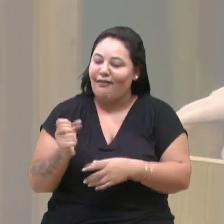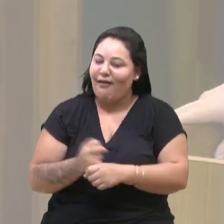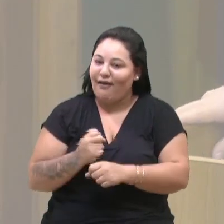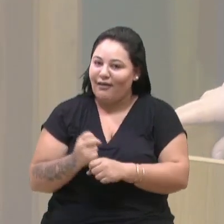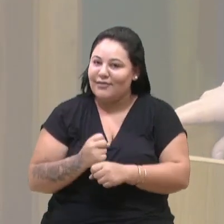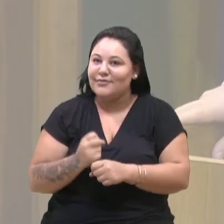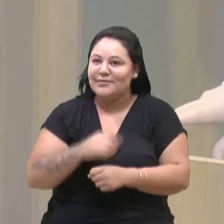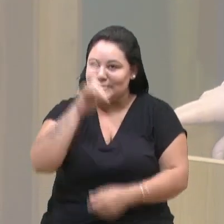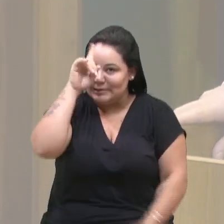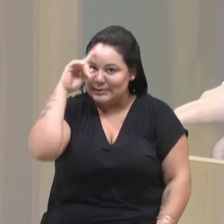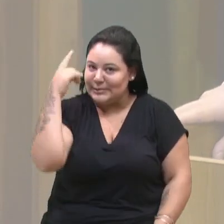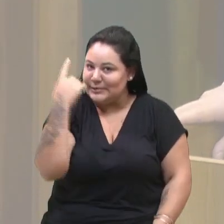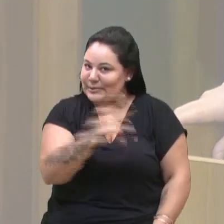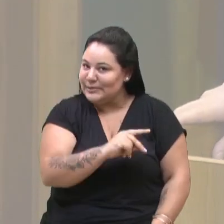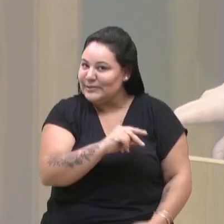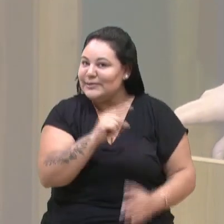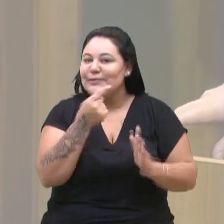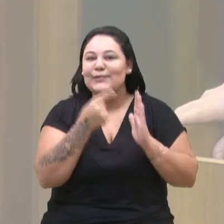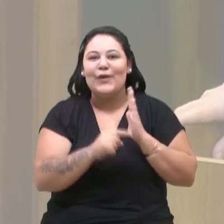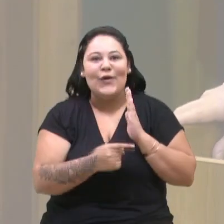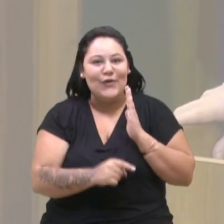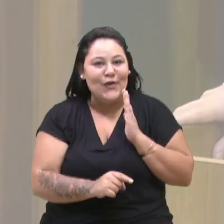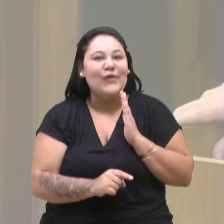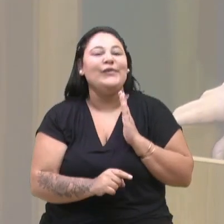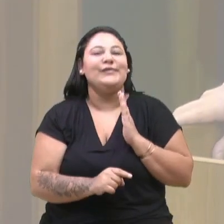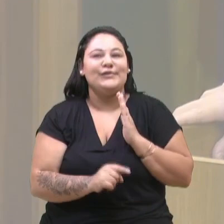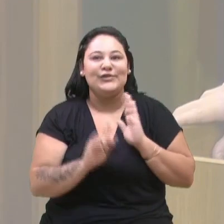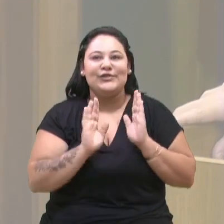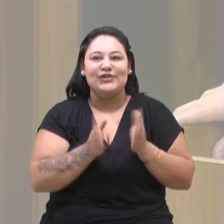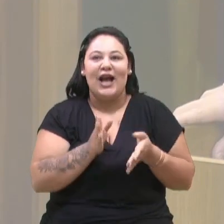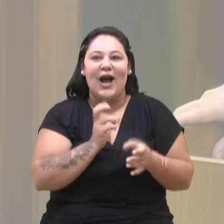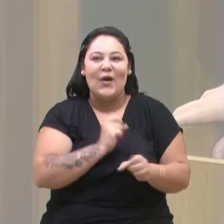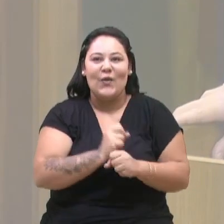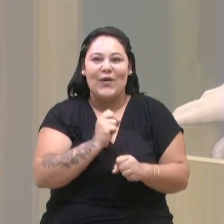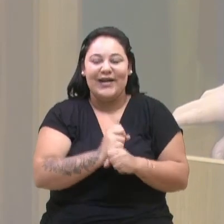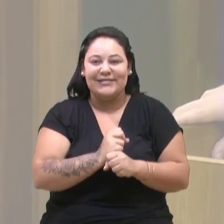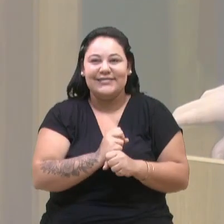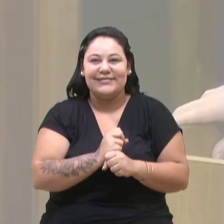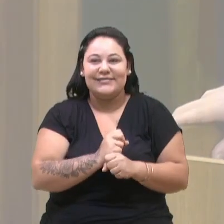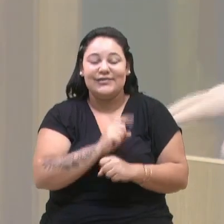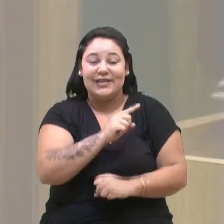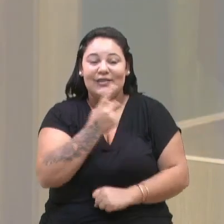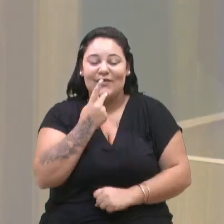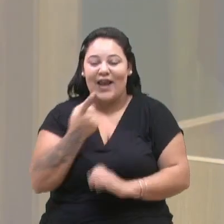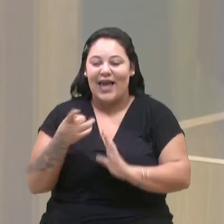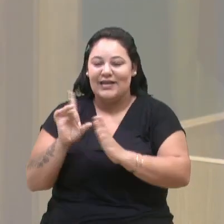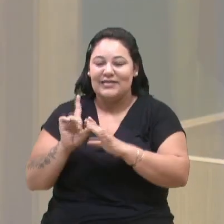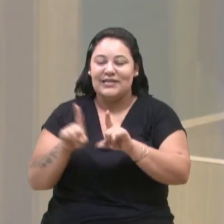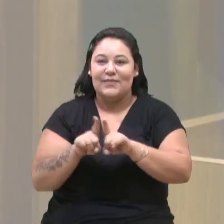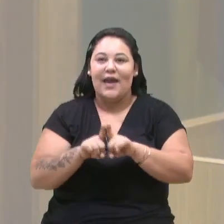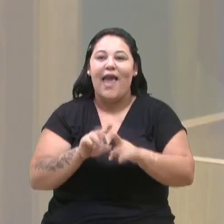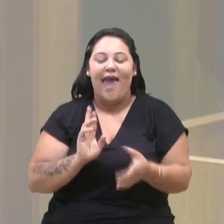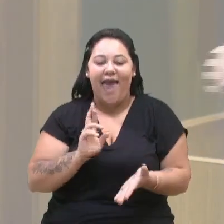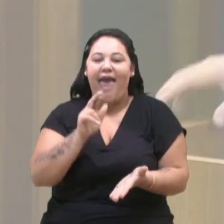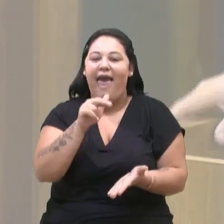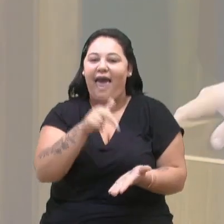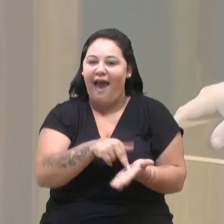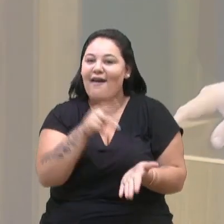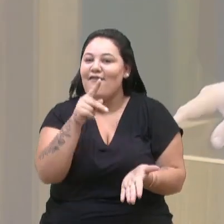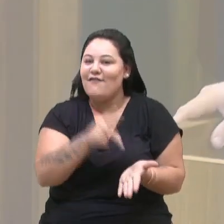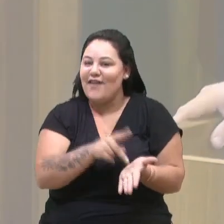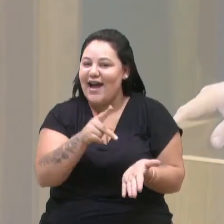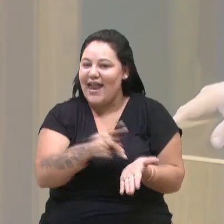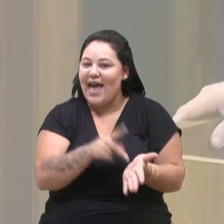ano muito intenso, né? E via o seu pronunciamento antes, e realmente o ano